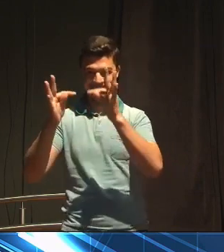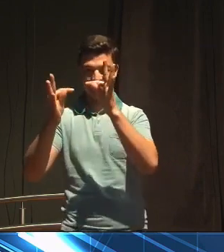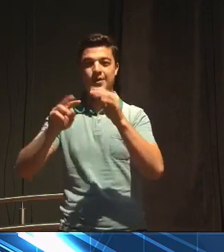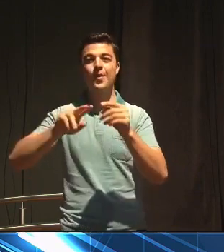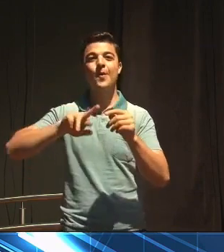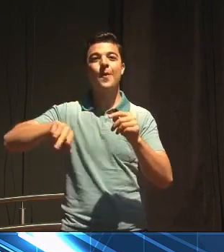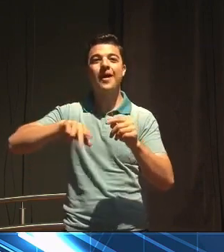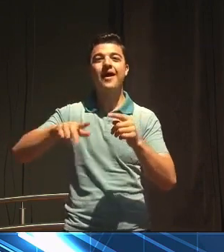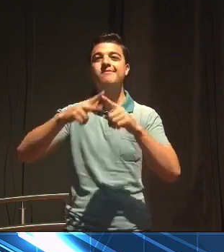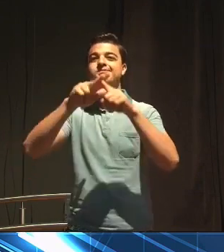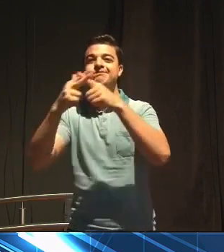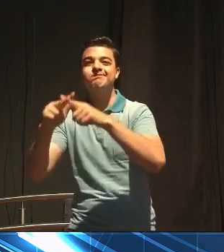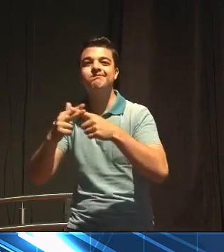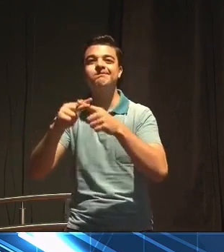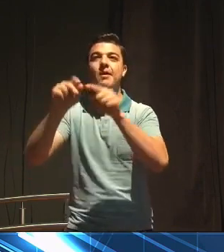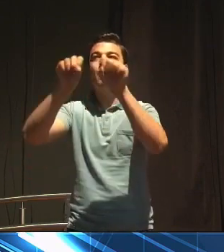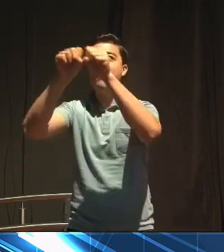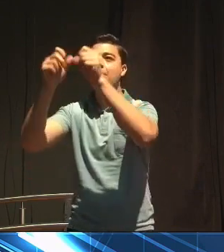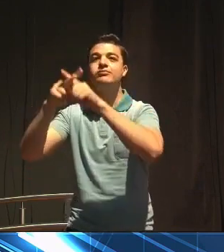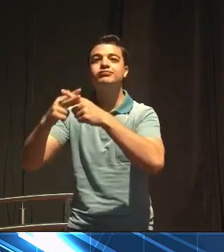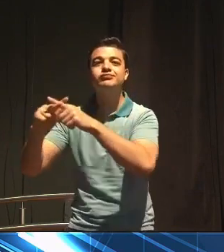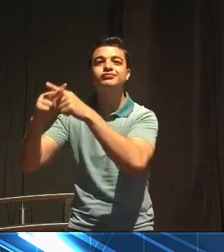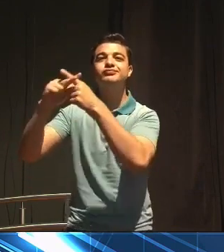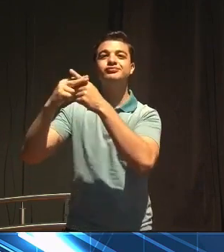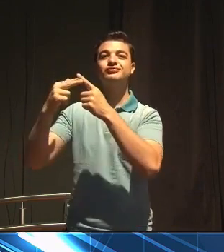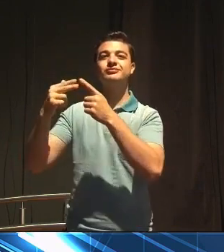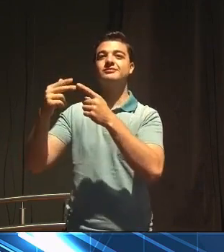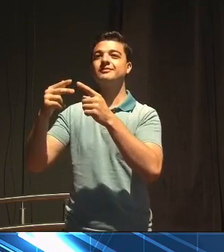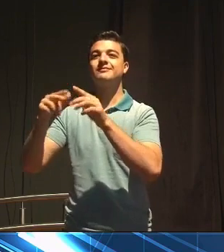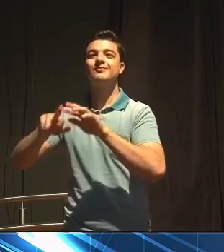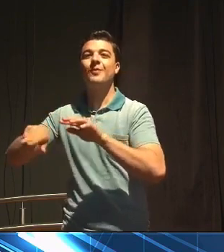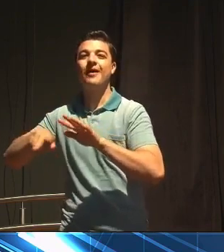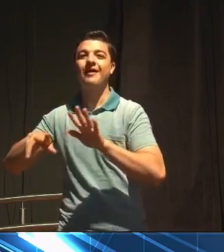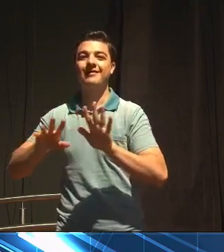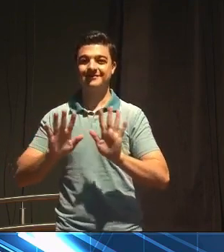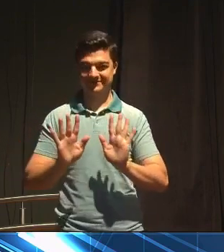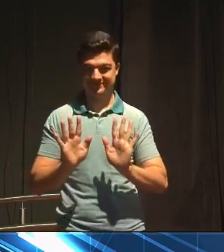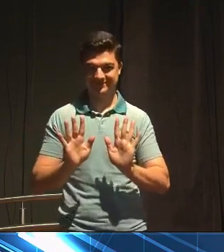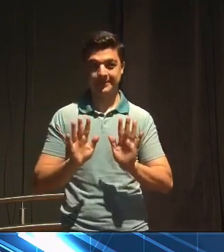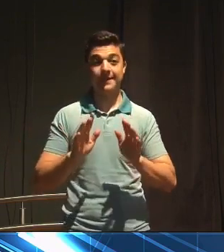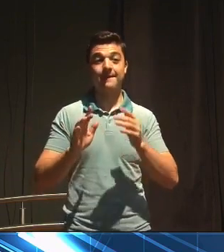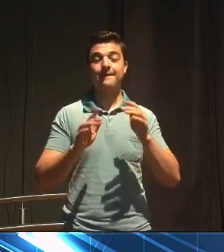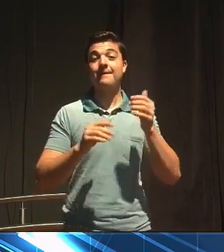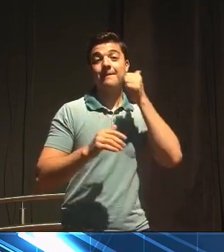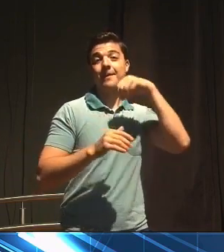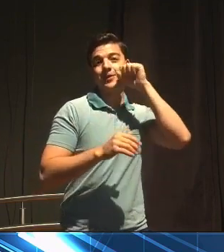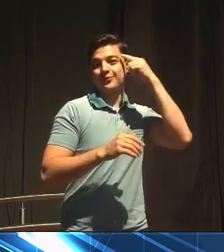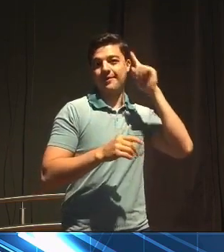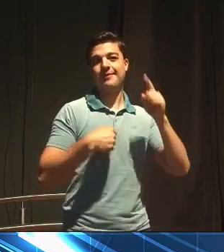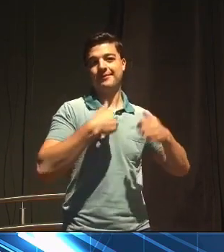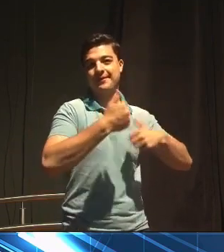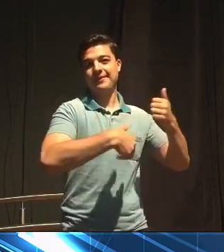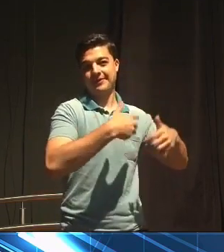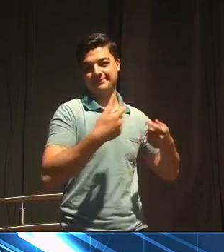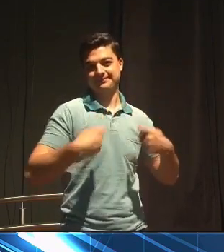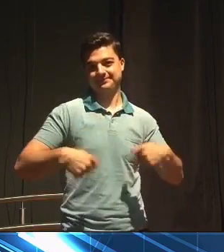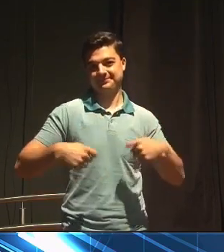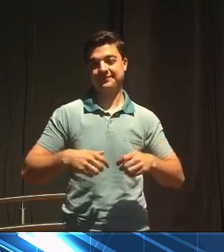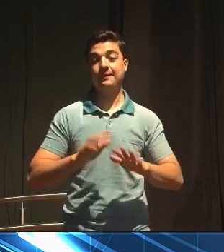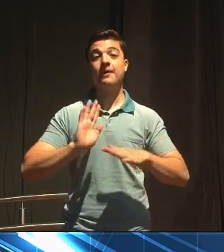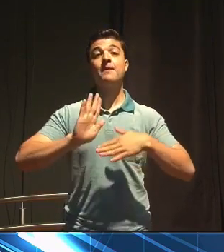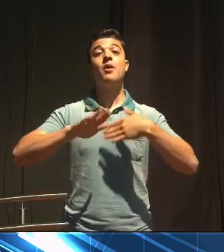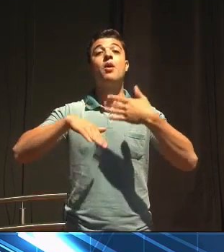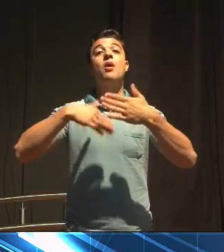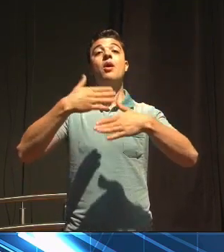um Facebook. Mas aí, em 2020, de repente, em todas as plataformas de informação, só se